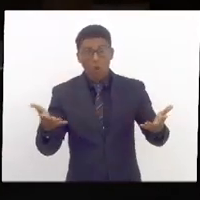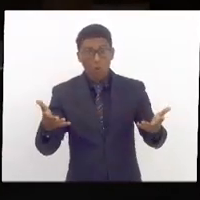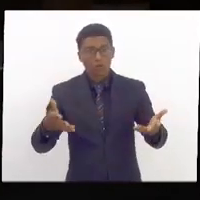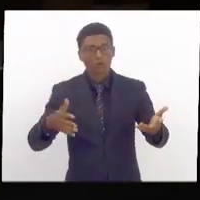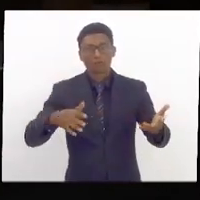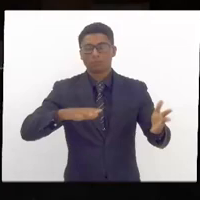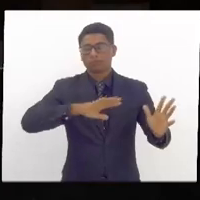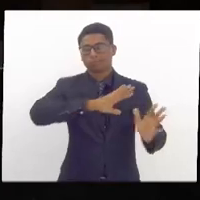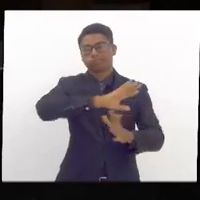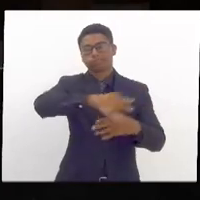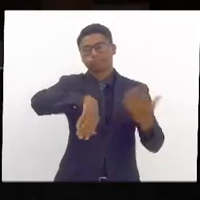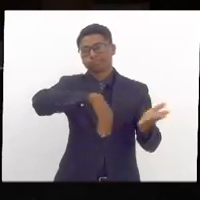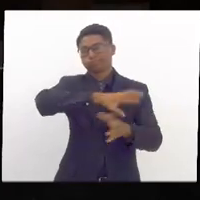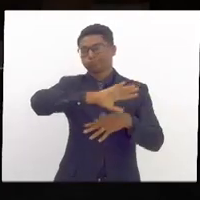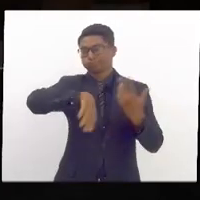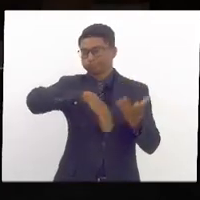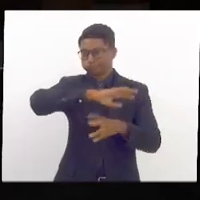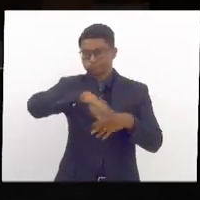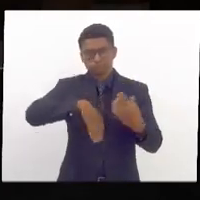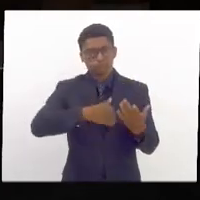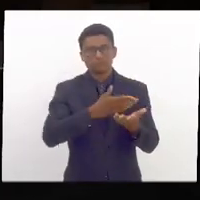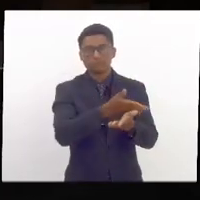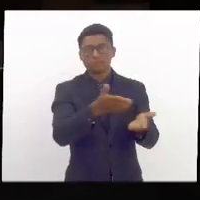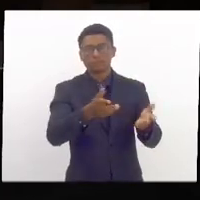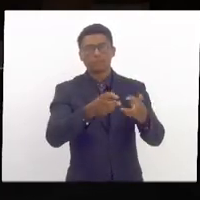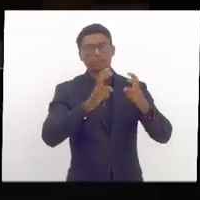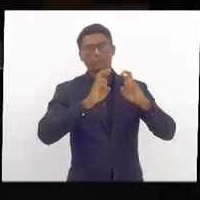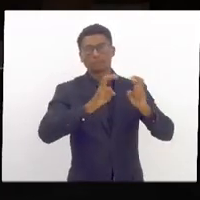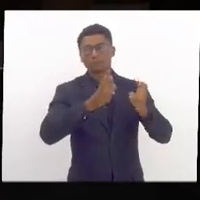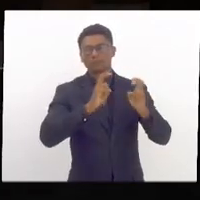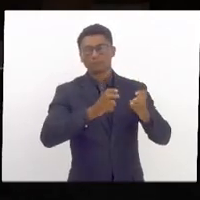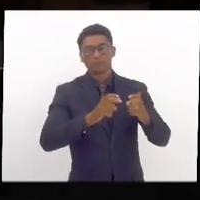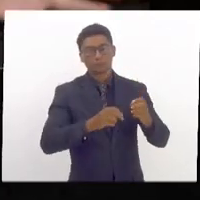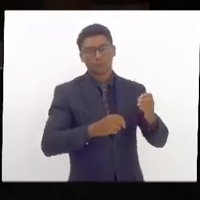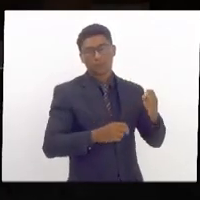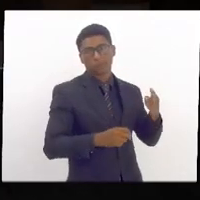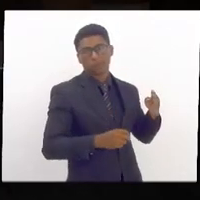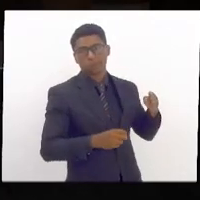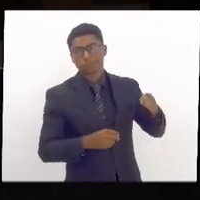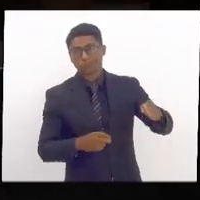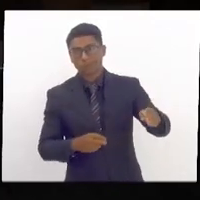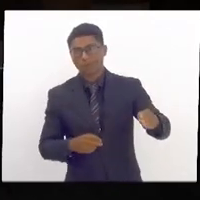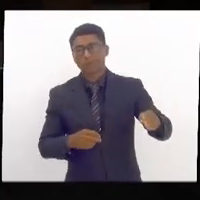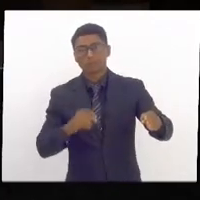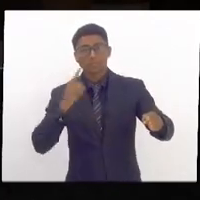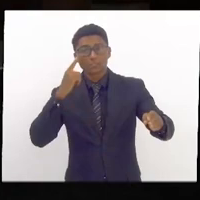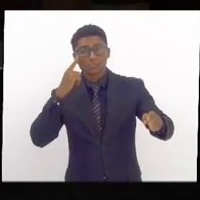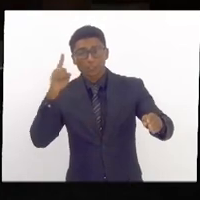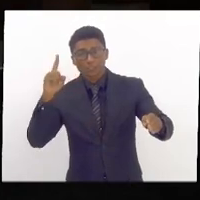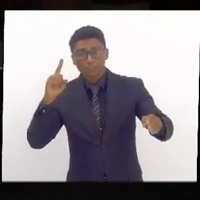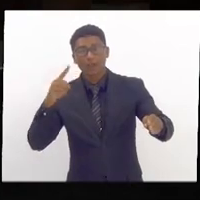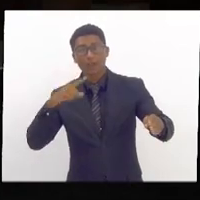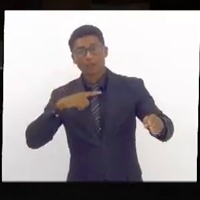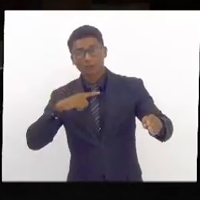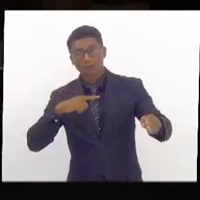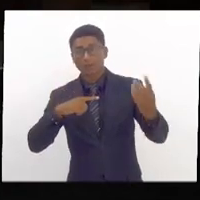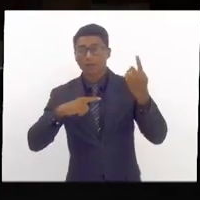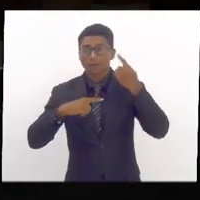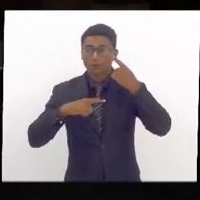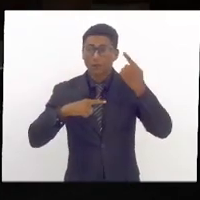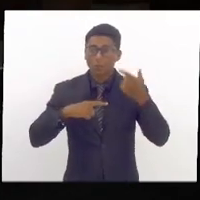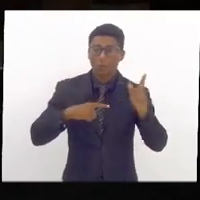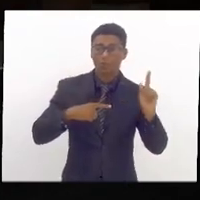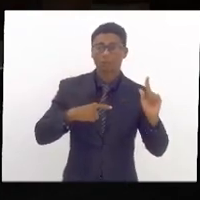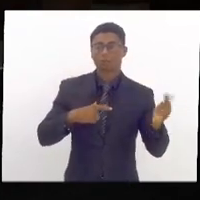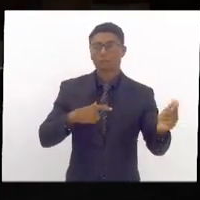bagunça. Hoje até os trens expressos para Santa Cruz, tem dia que tem dia que não tem. E aí o passageiro na